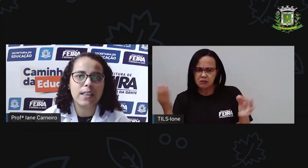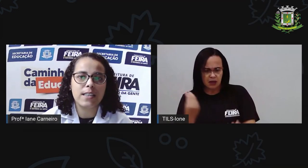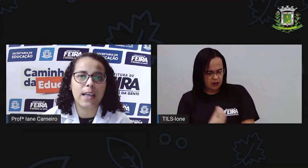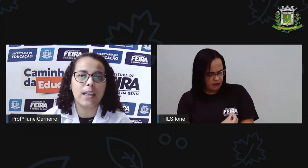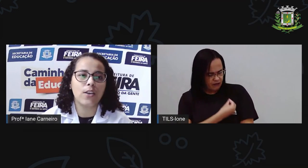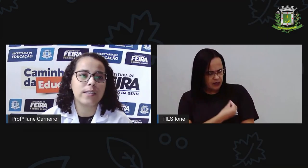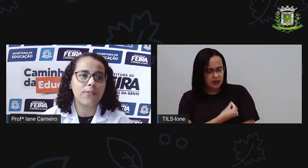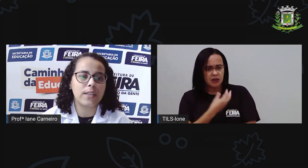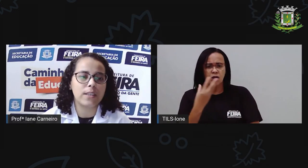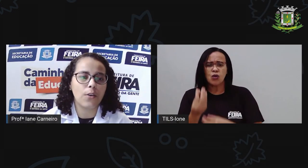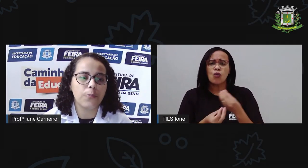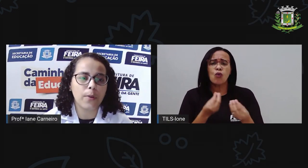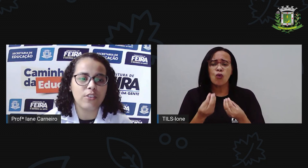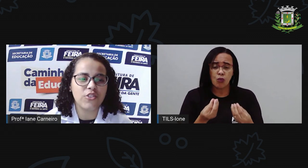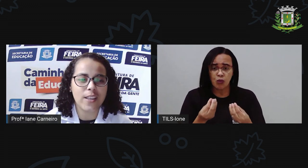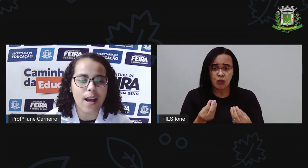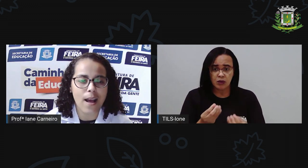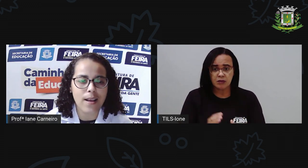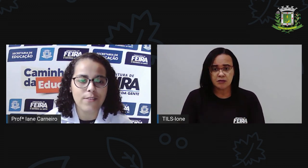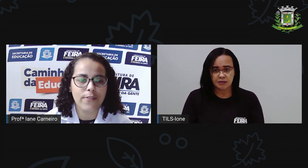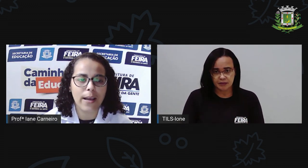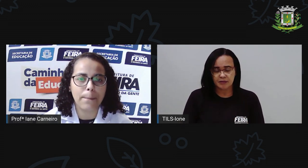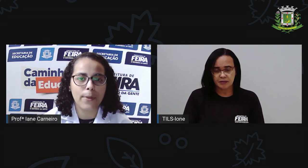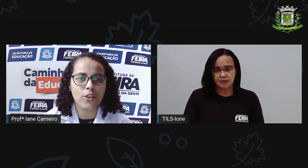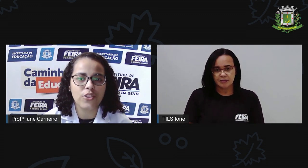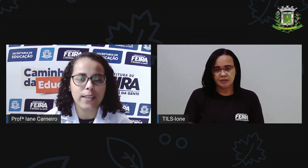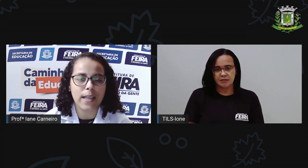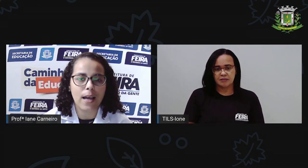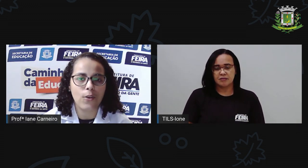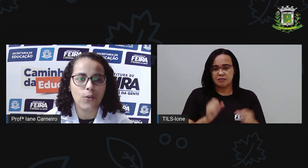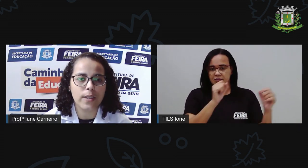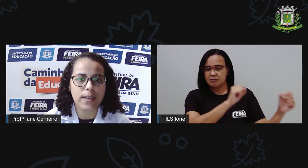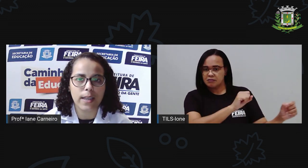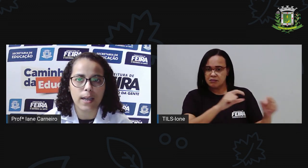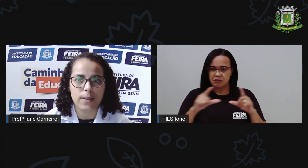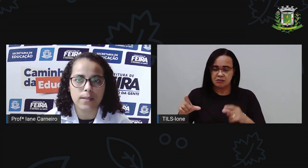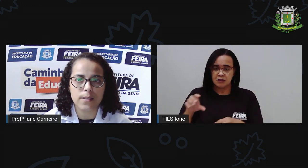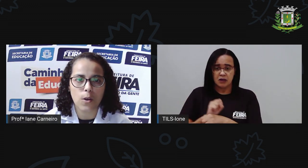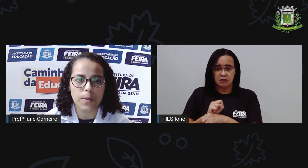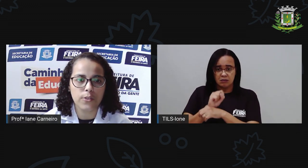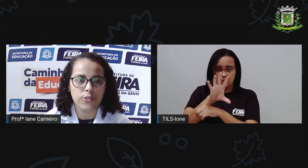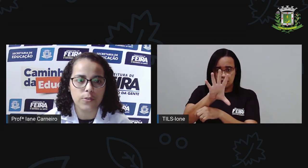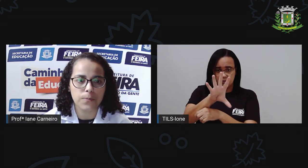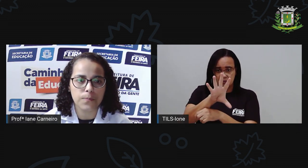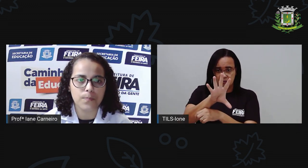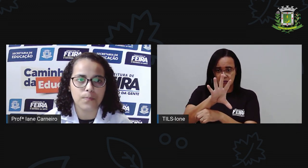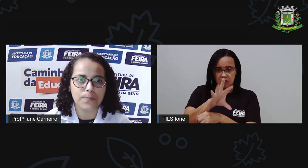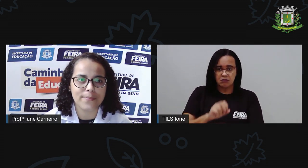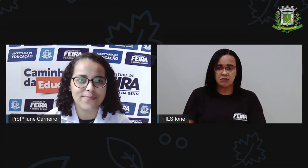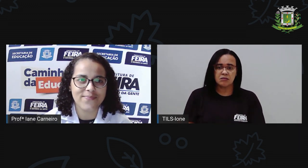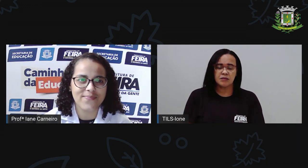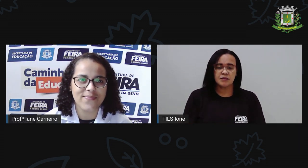de grandeza em nossa vida. Então, a Pró vai tirar e vai projetar outra tela. Só um minutinho.